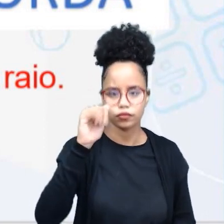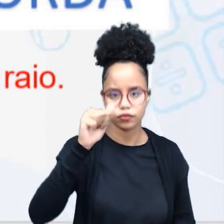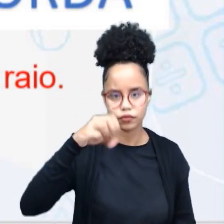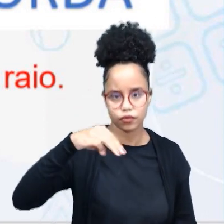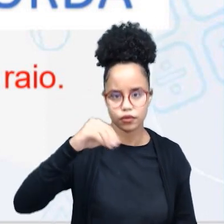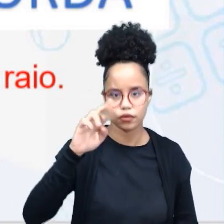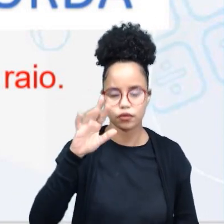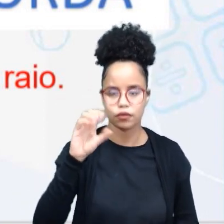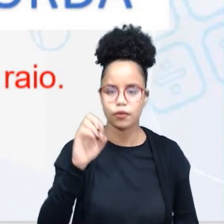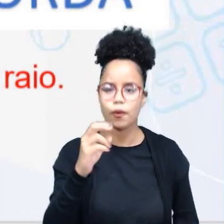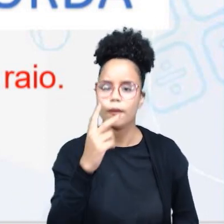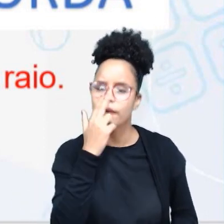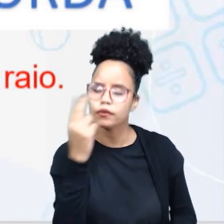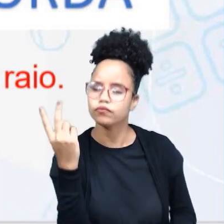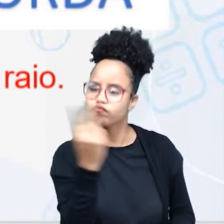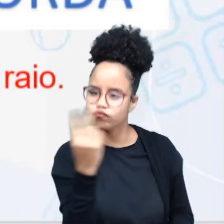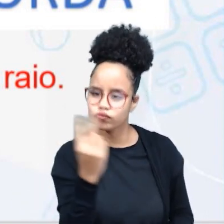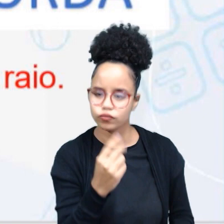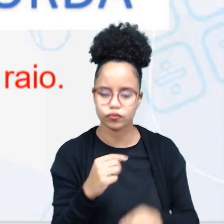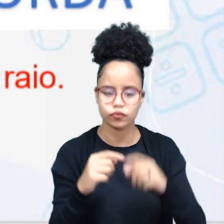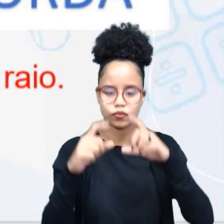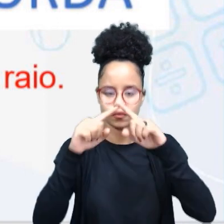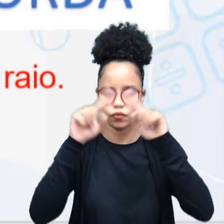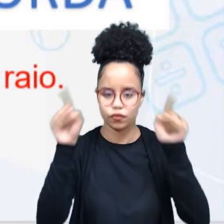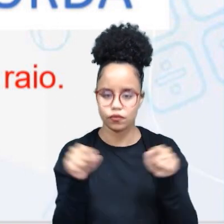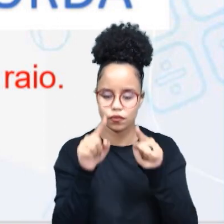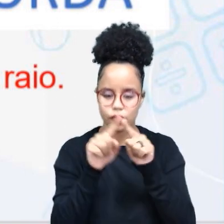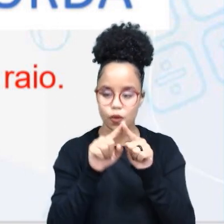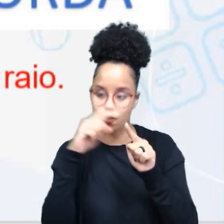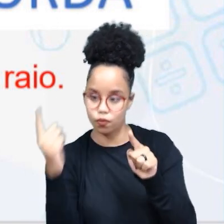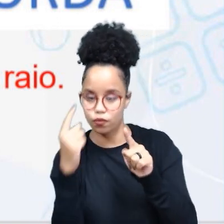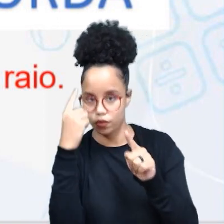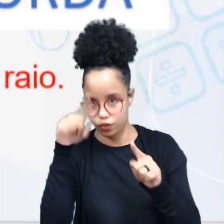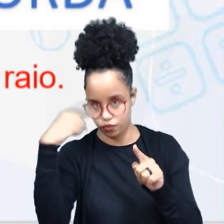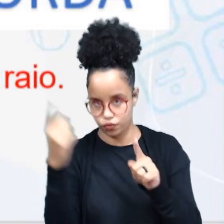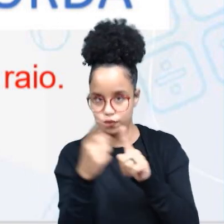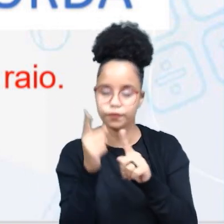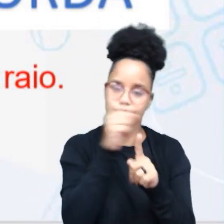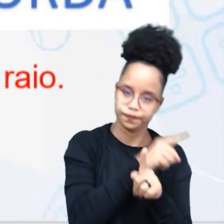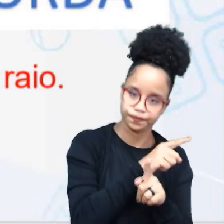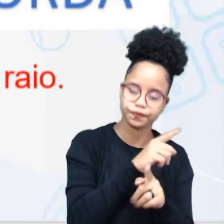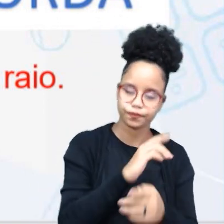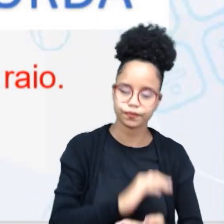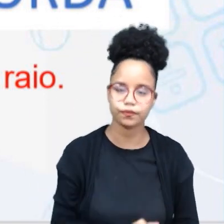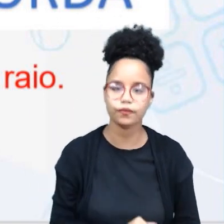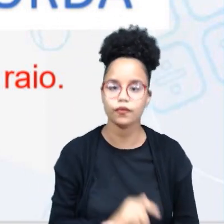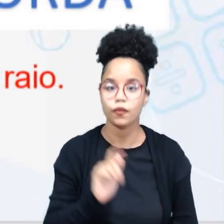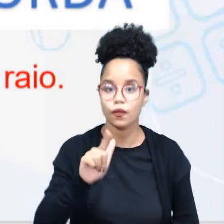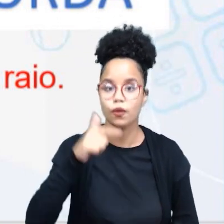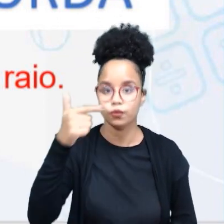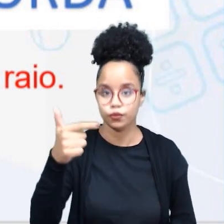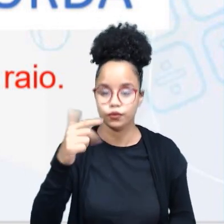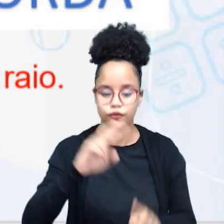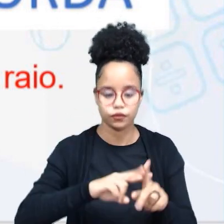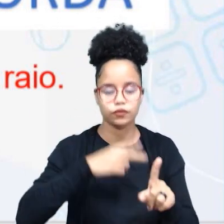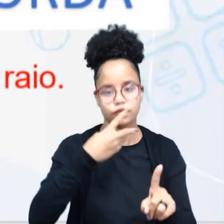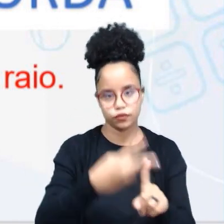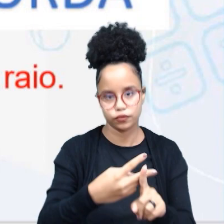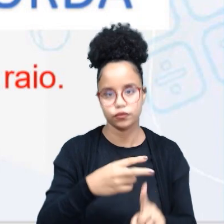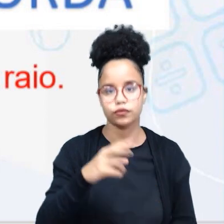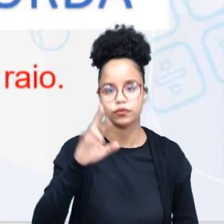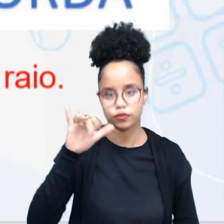dois raios né um indo para um lado e outro indo para o outro lado do lado contrário Então ao diante são dois olhos então ele é sempre o dobro